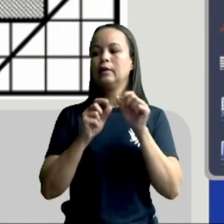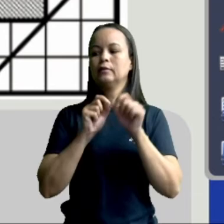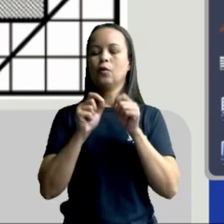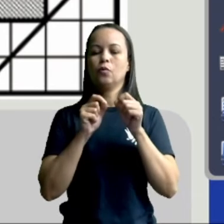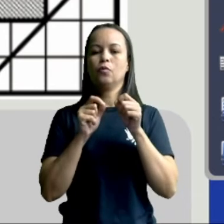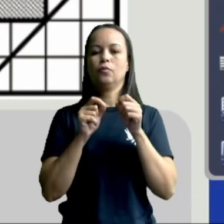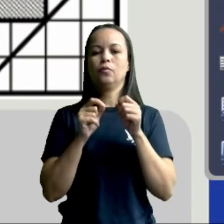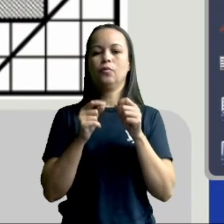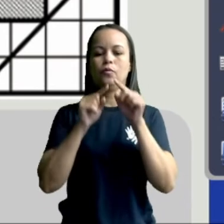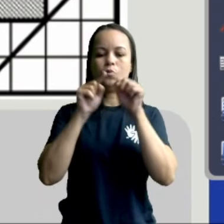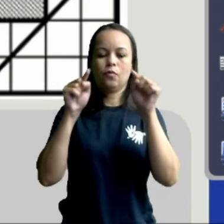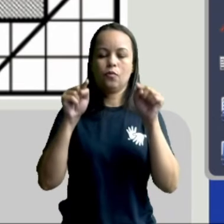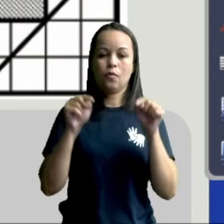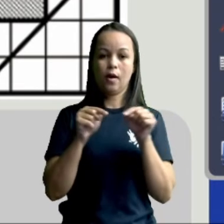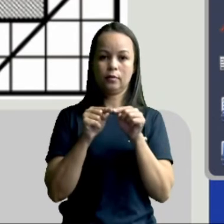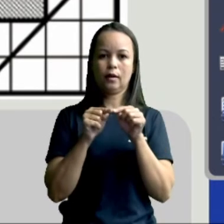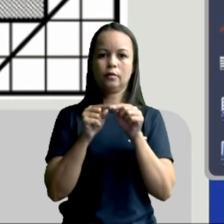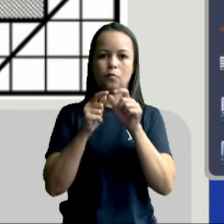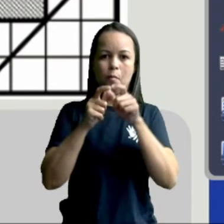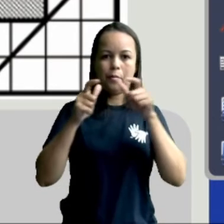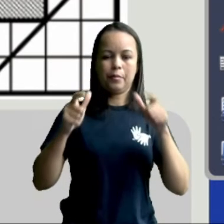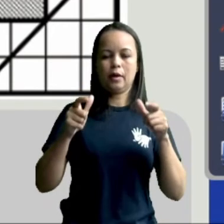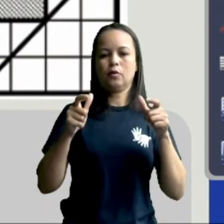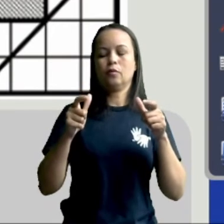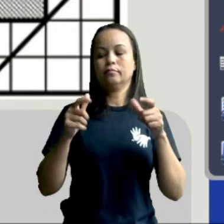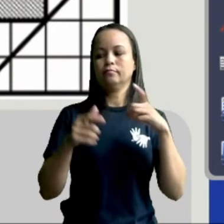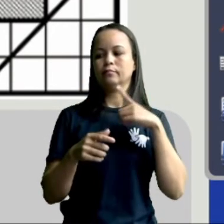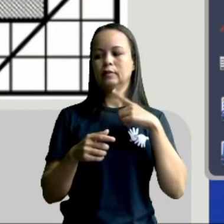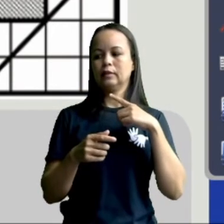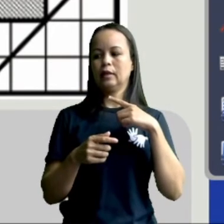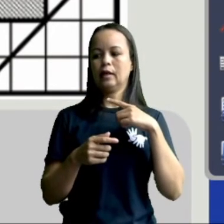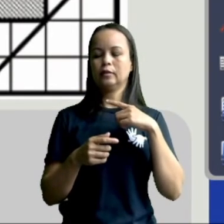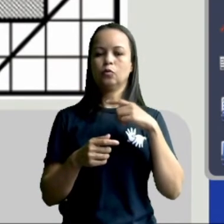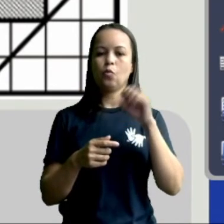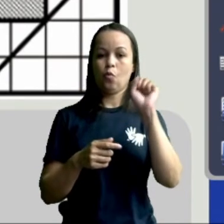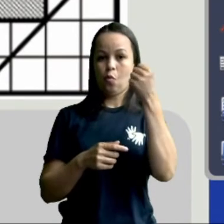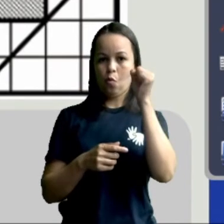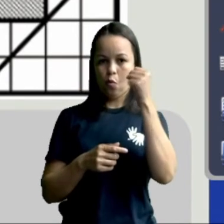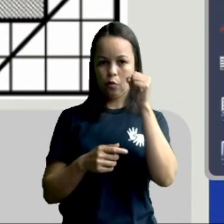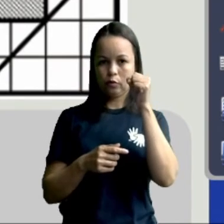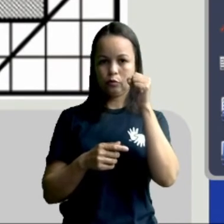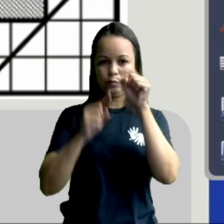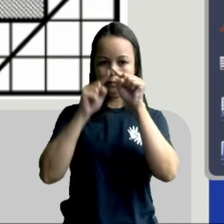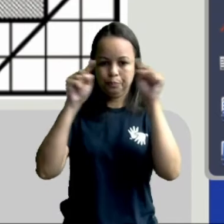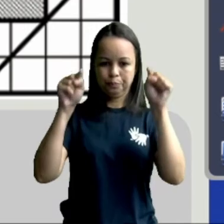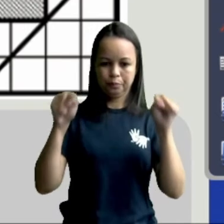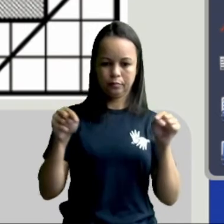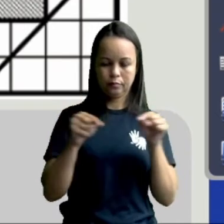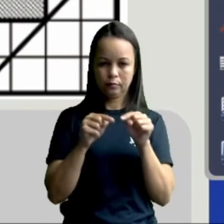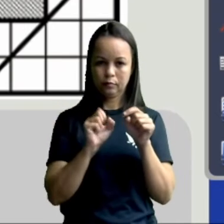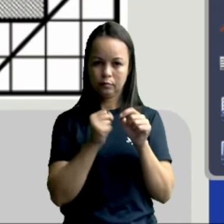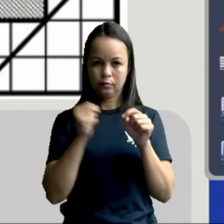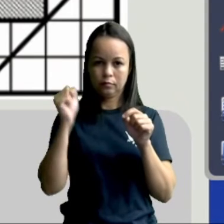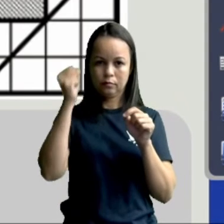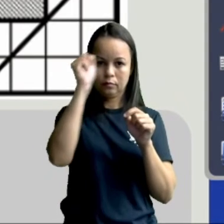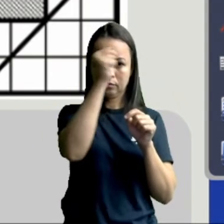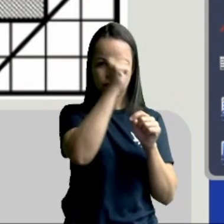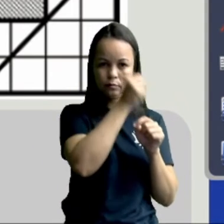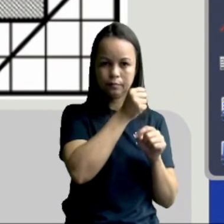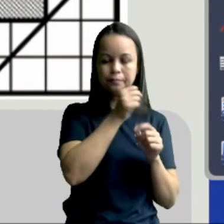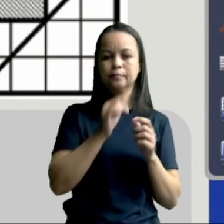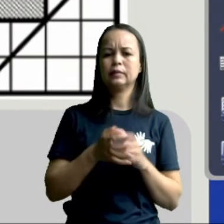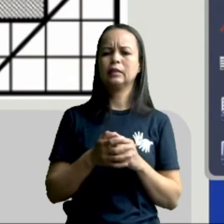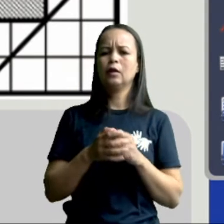quadrado maior tem lado medindo 8. E lembra que os outros foram construídos sempre